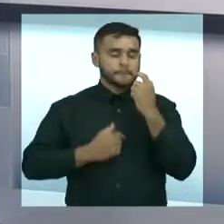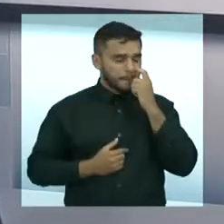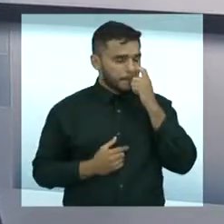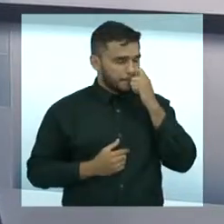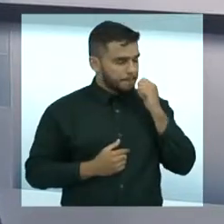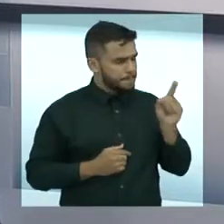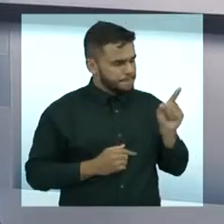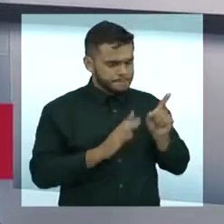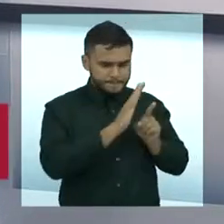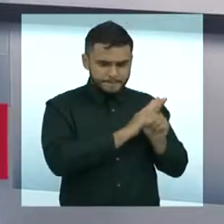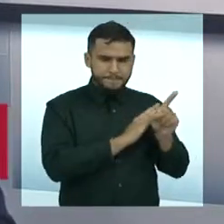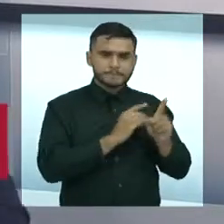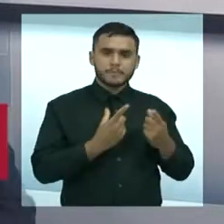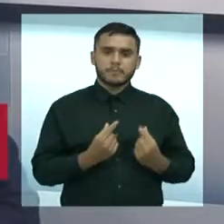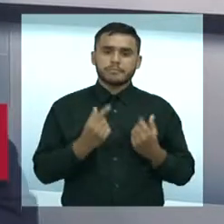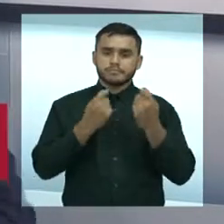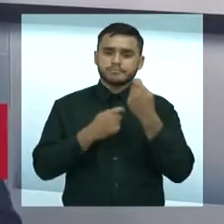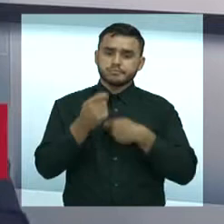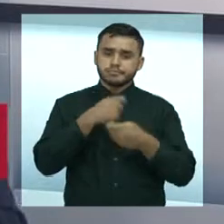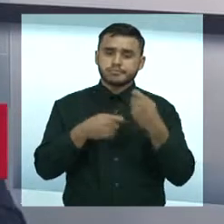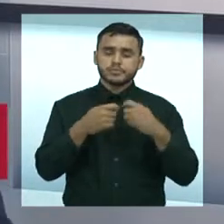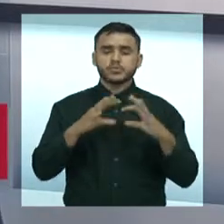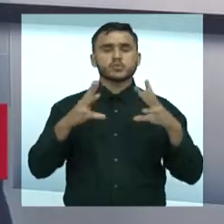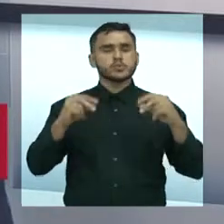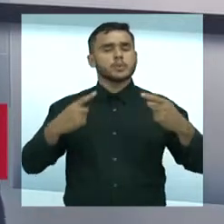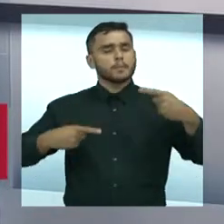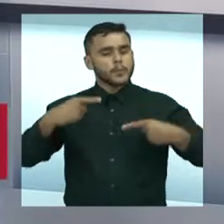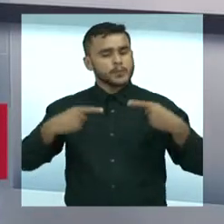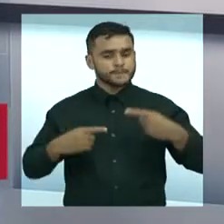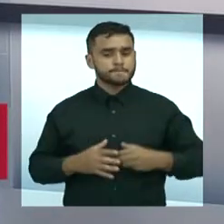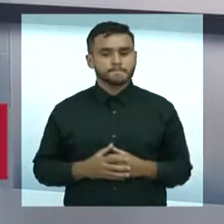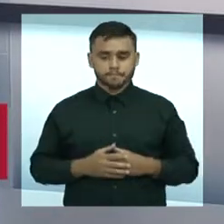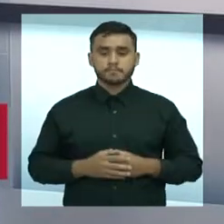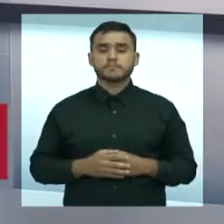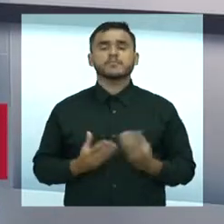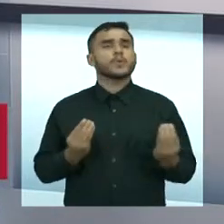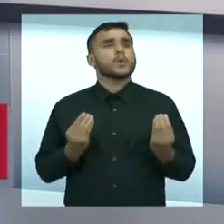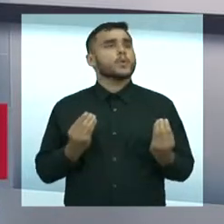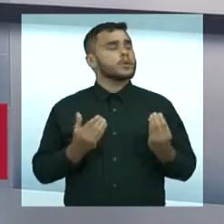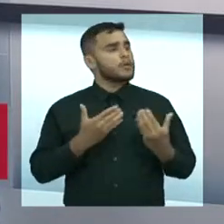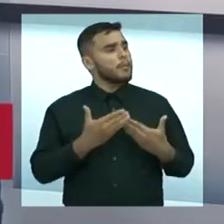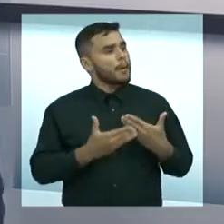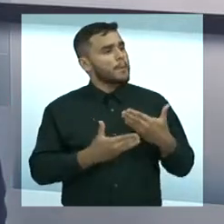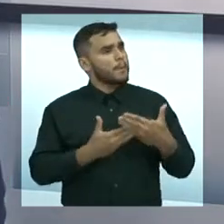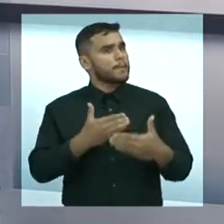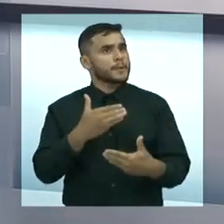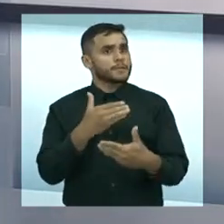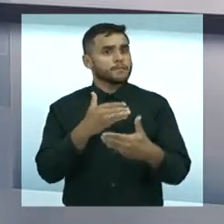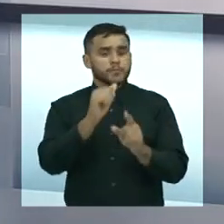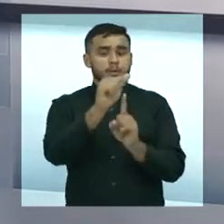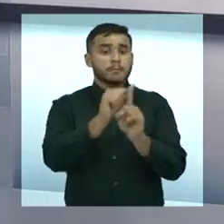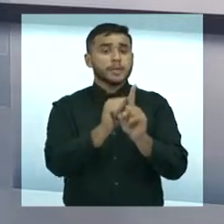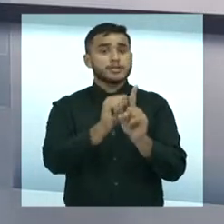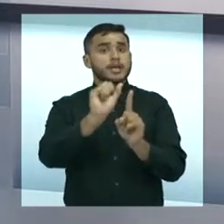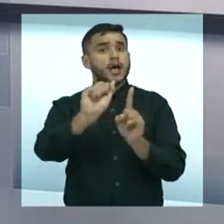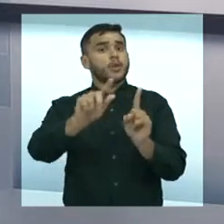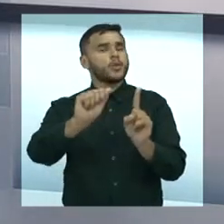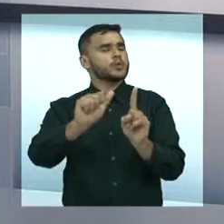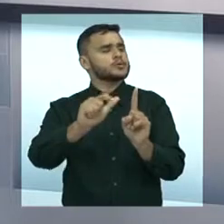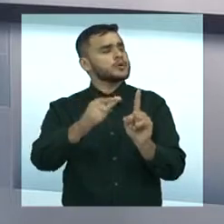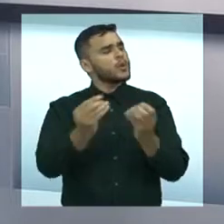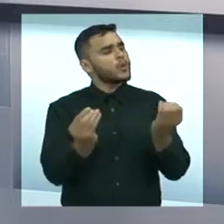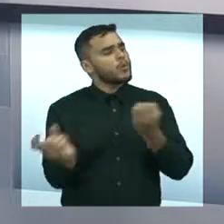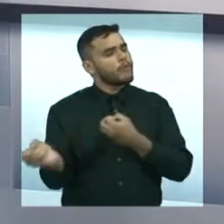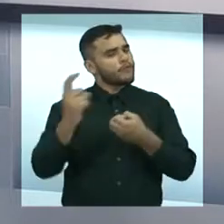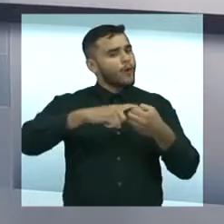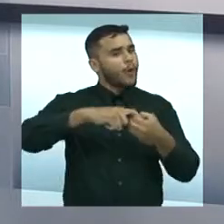administrativo, a política, a economia. Os próximos passos da política pós este mês de julho, mês de recesso importante, Luiz